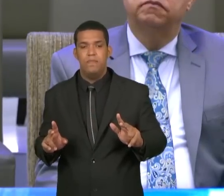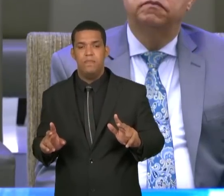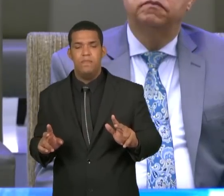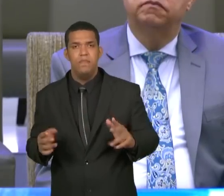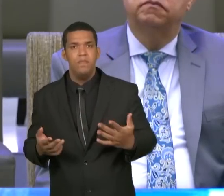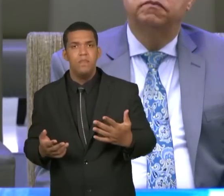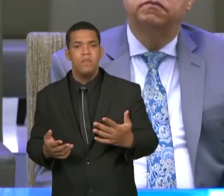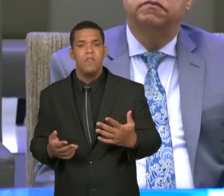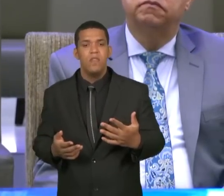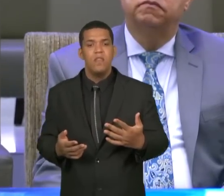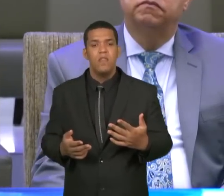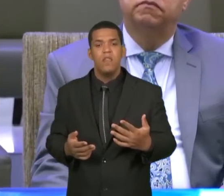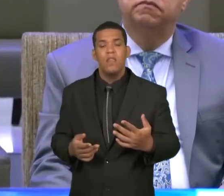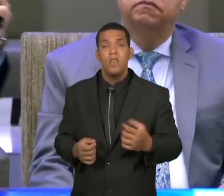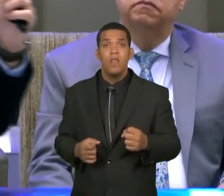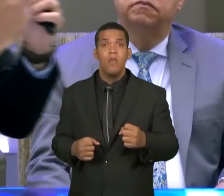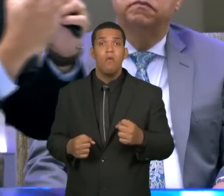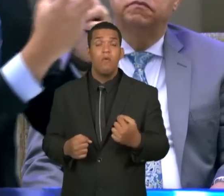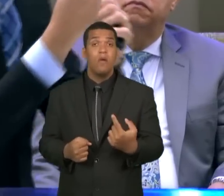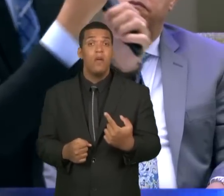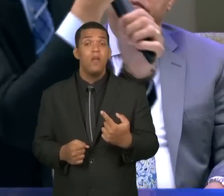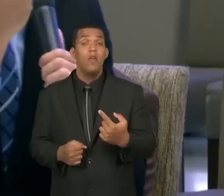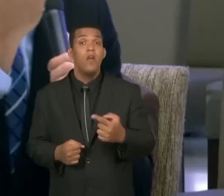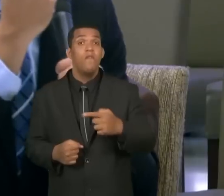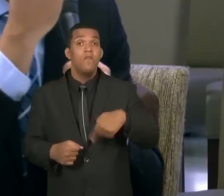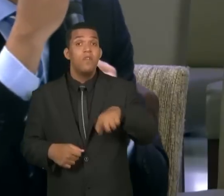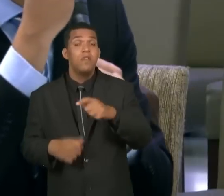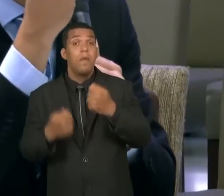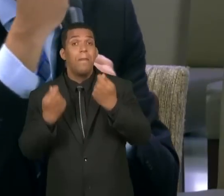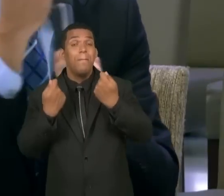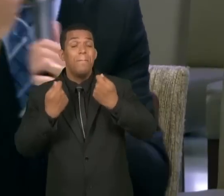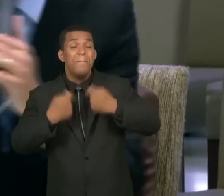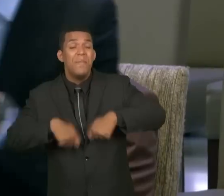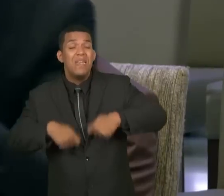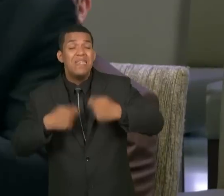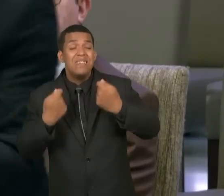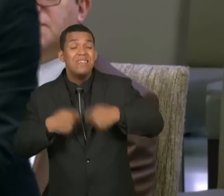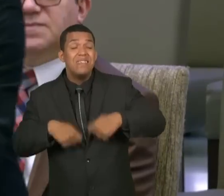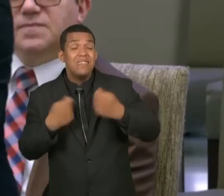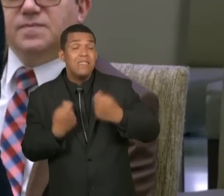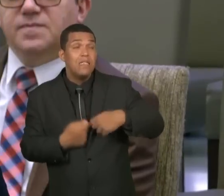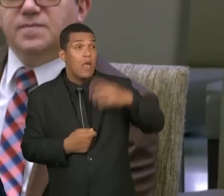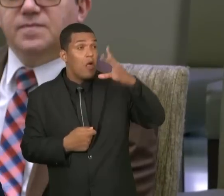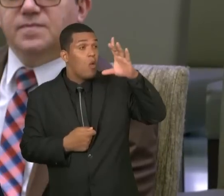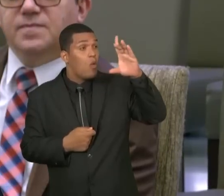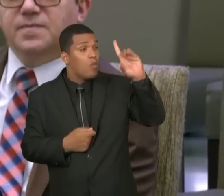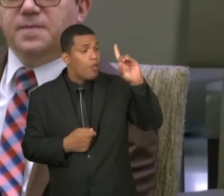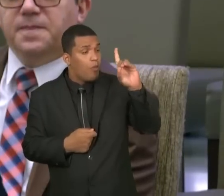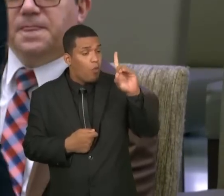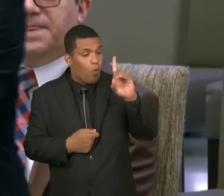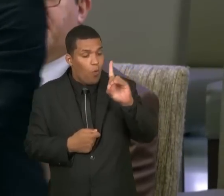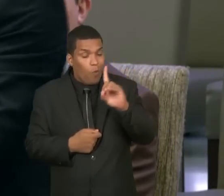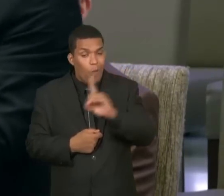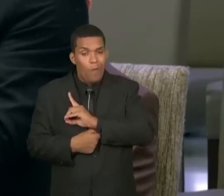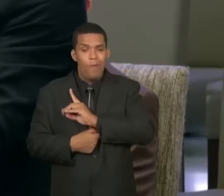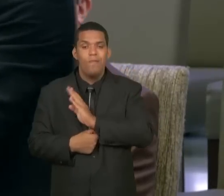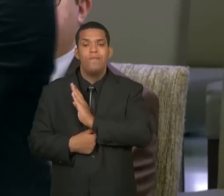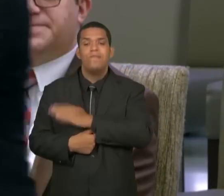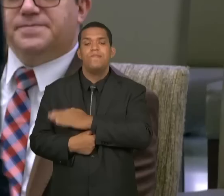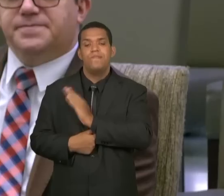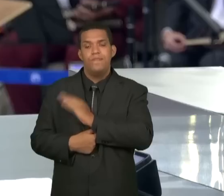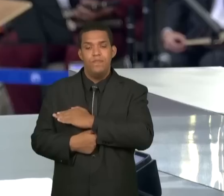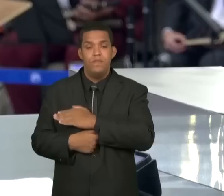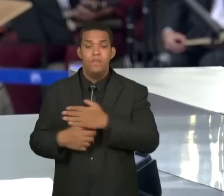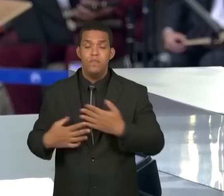outra explicação a não ser a necessidade de você se de sedentar em Deus o salmista disse